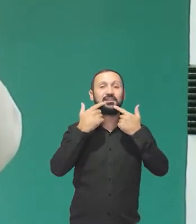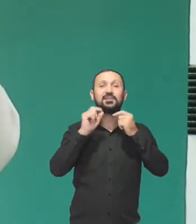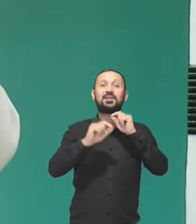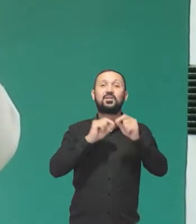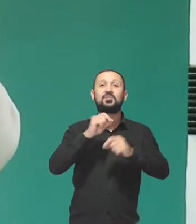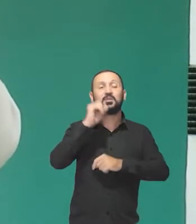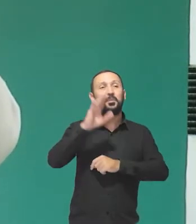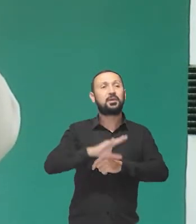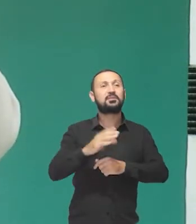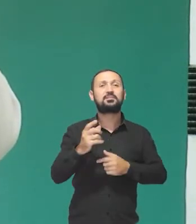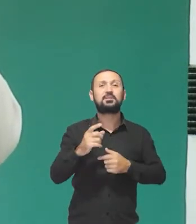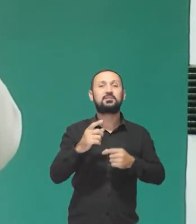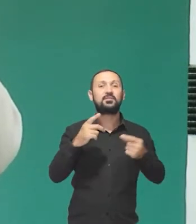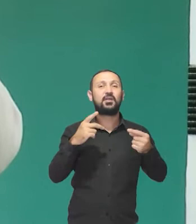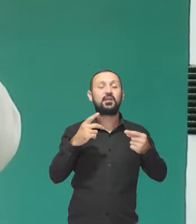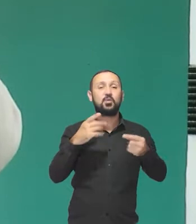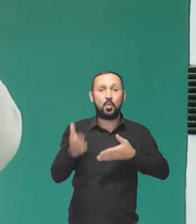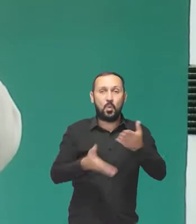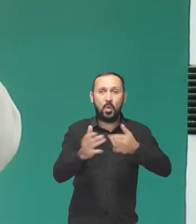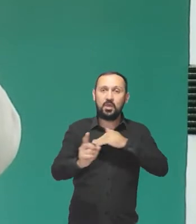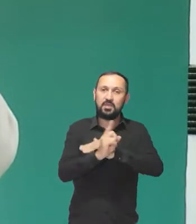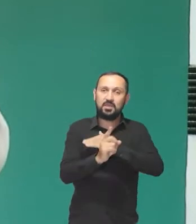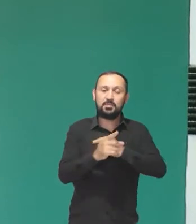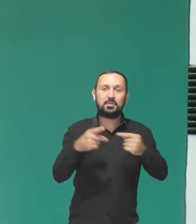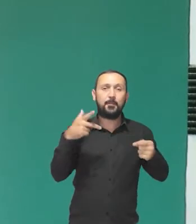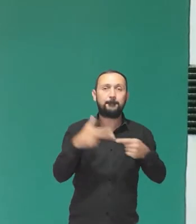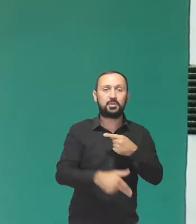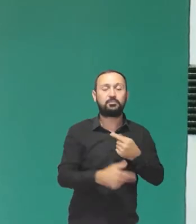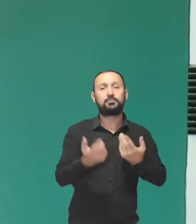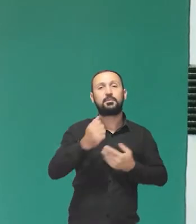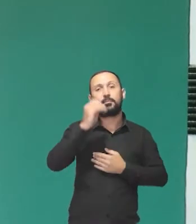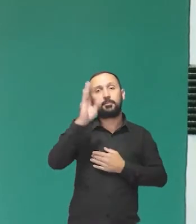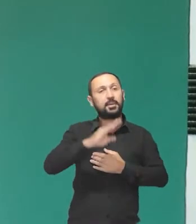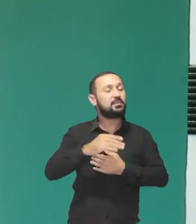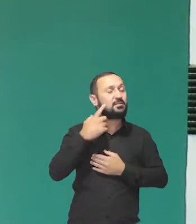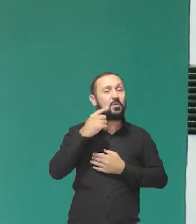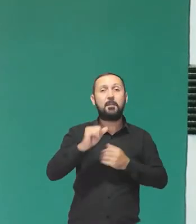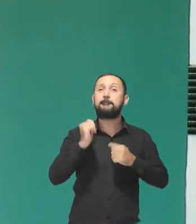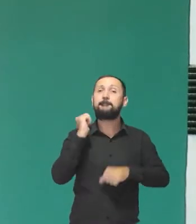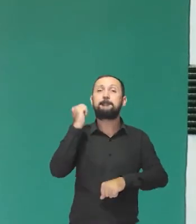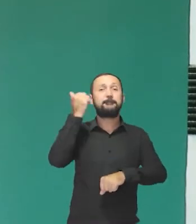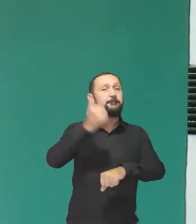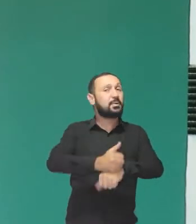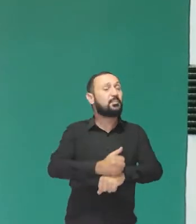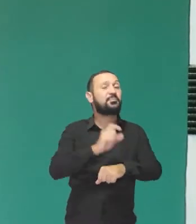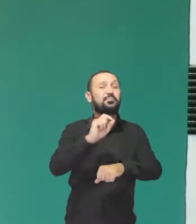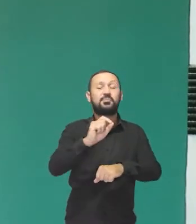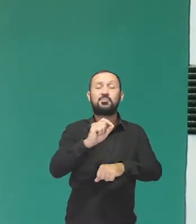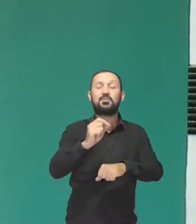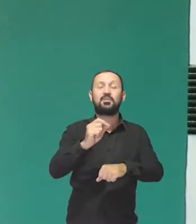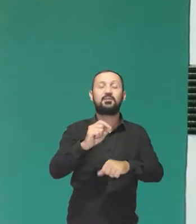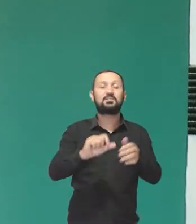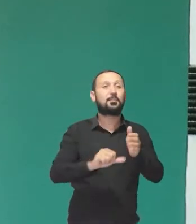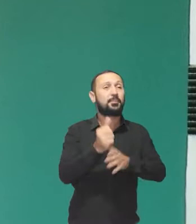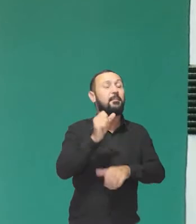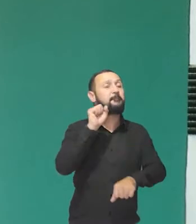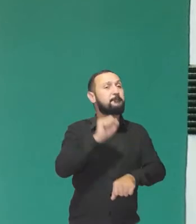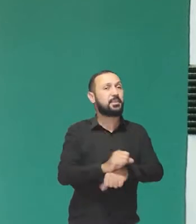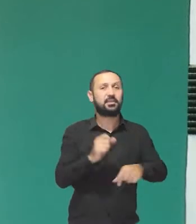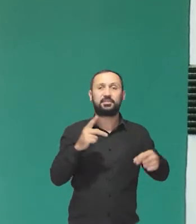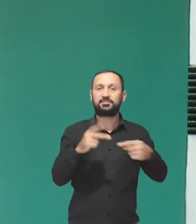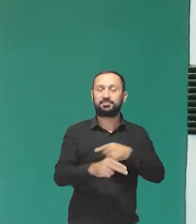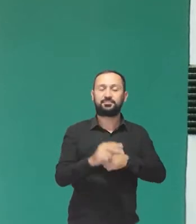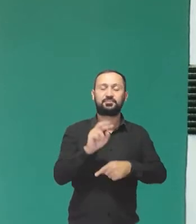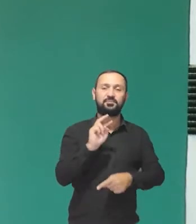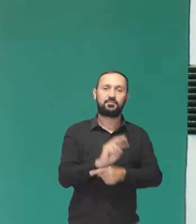ocorre no Brasil? Interrompe o tratamento. O Brasil é campeão de parar o tratamento. O que